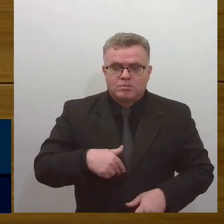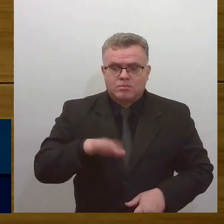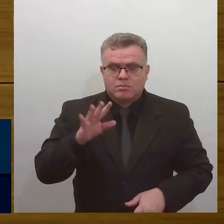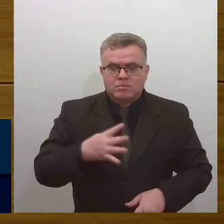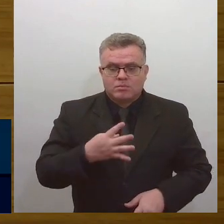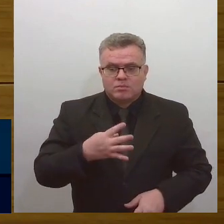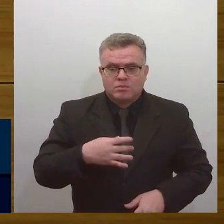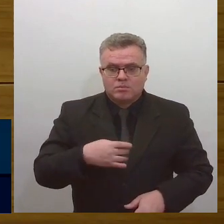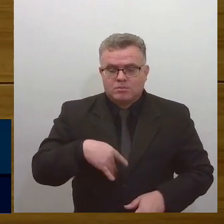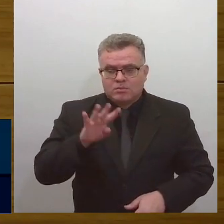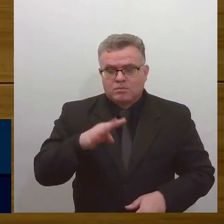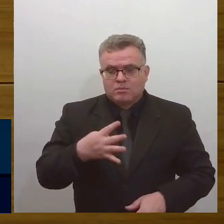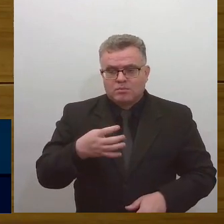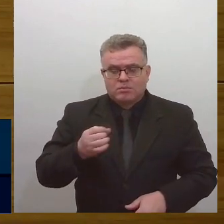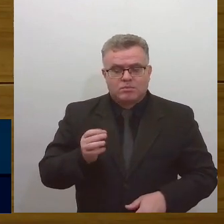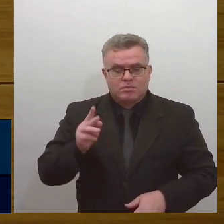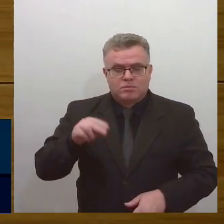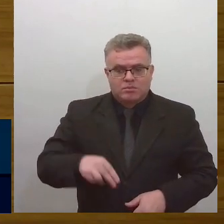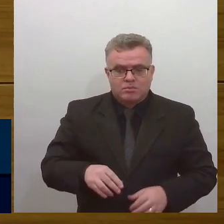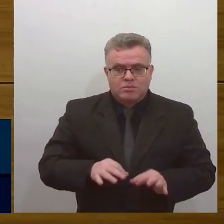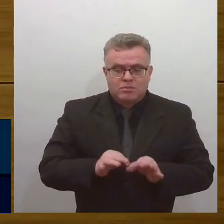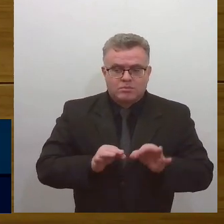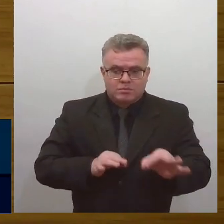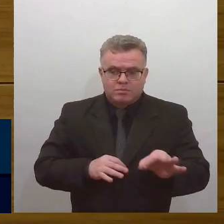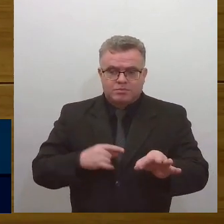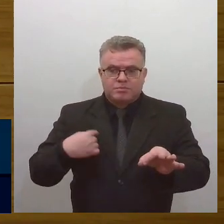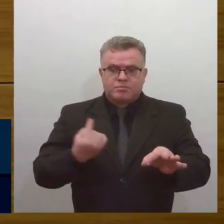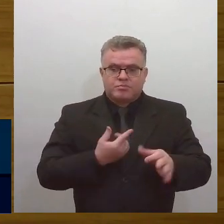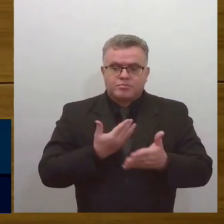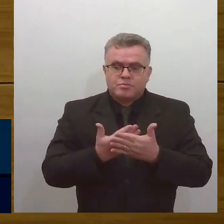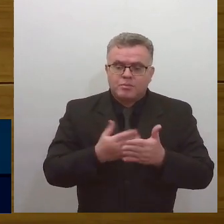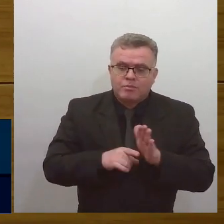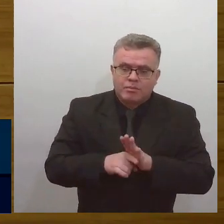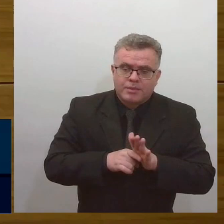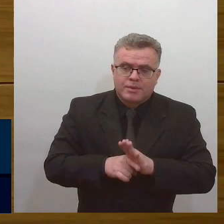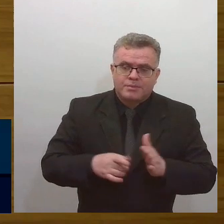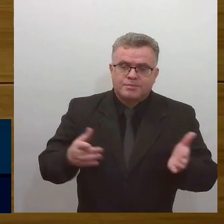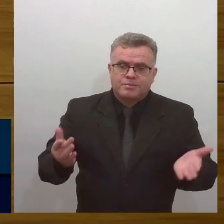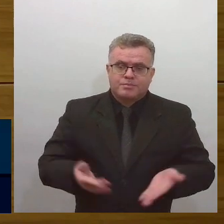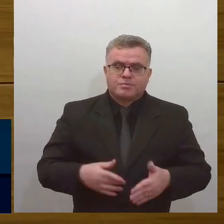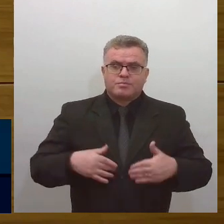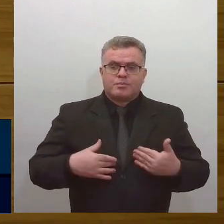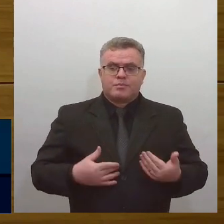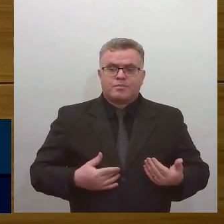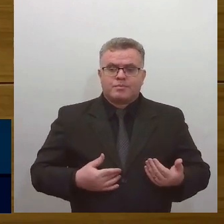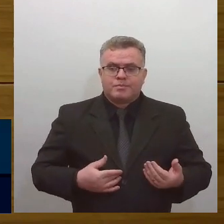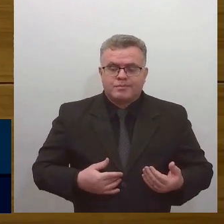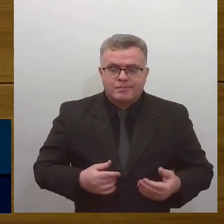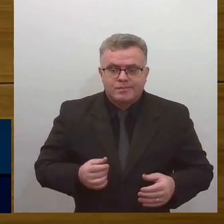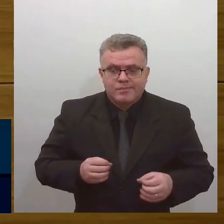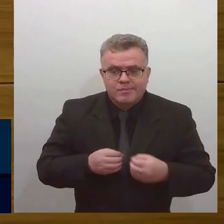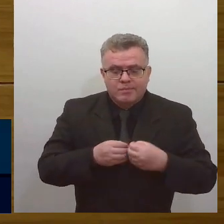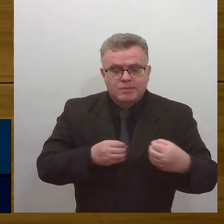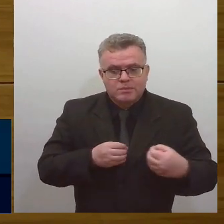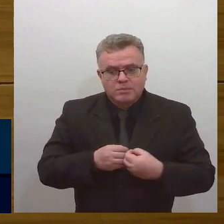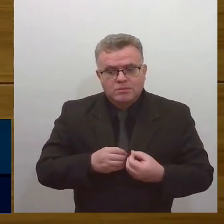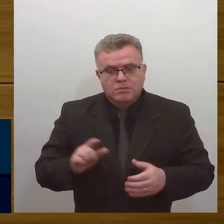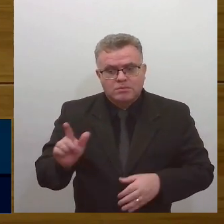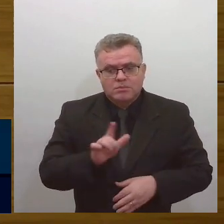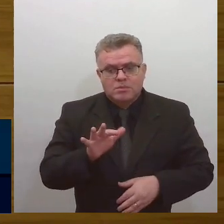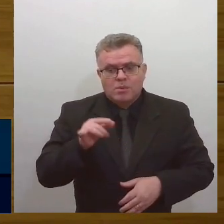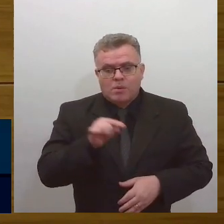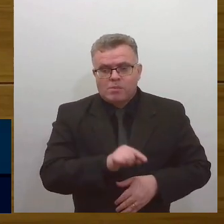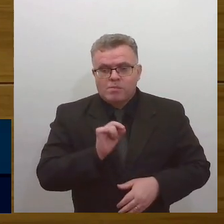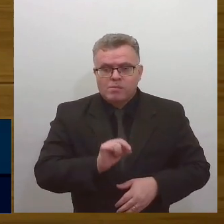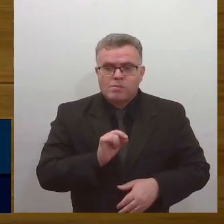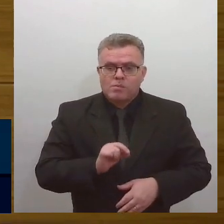de pavimentação a gente tá estudando um outro agora que chega mais próximo a lagarto e é para ver se a gente consegue fazer menos